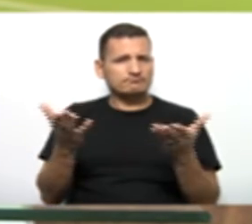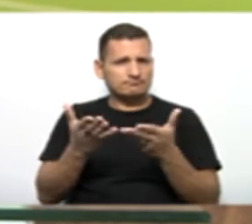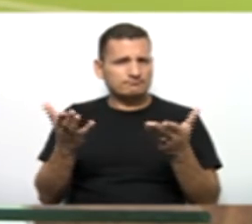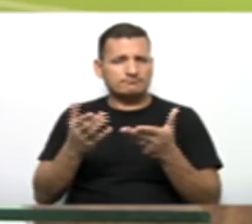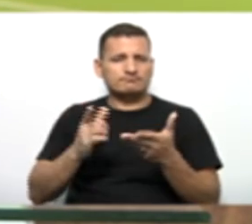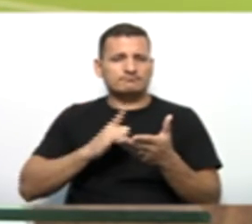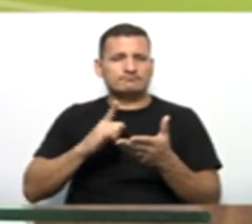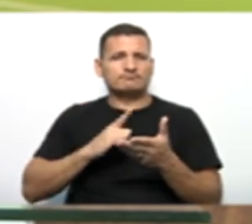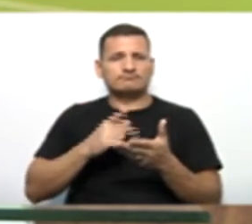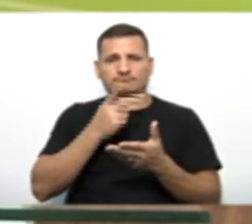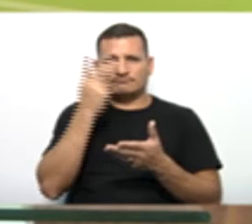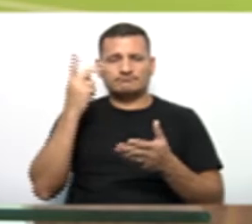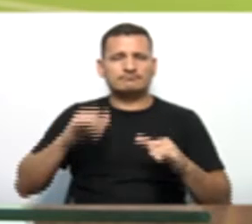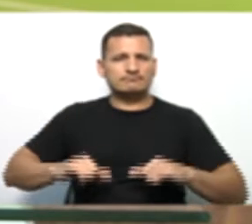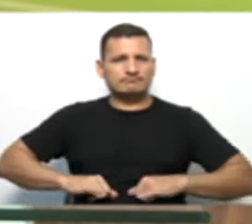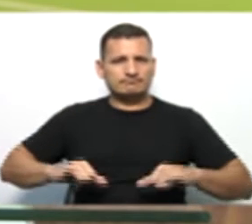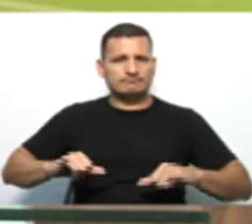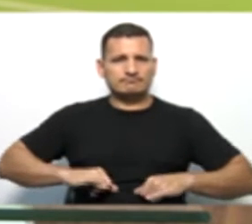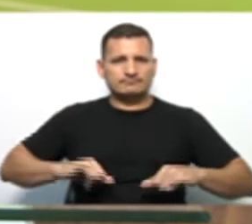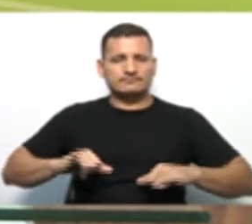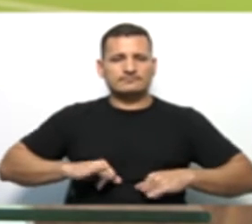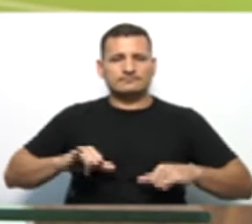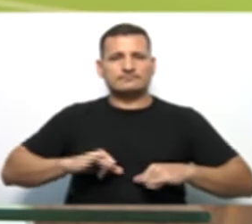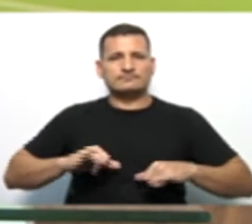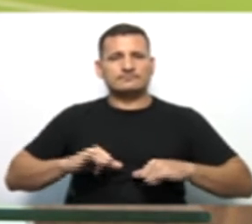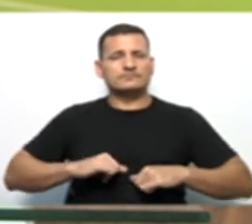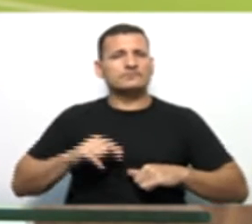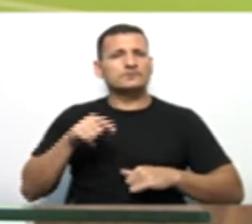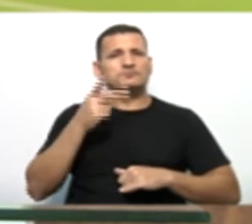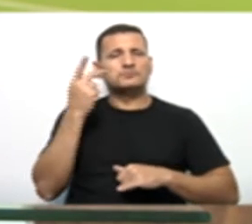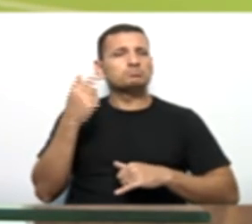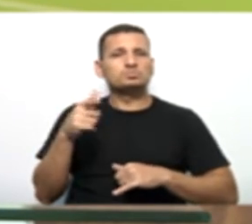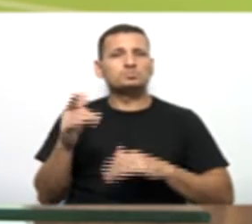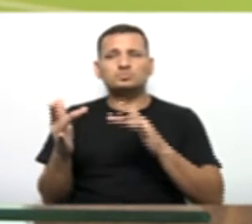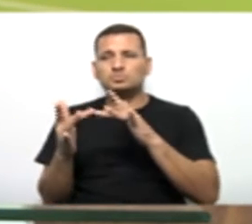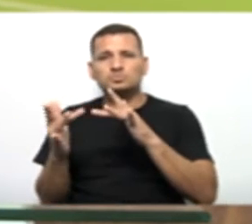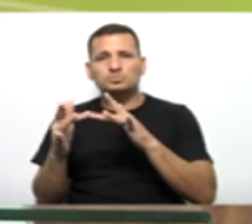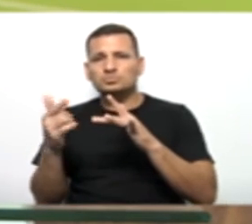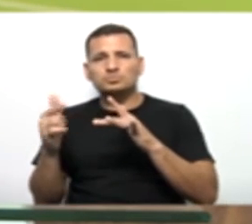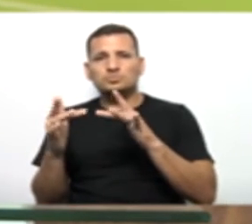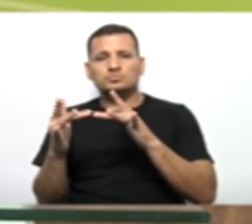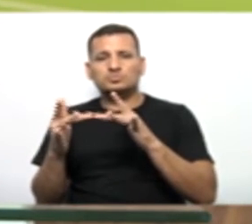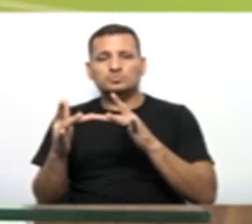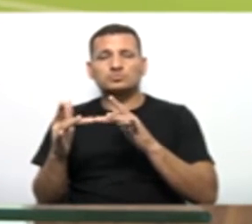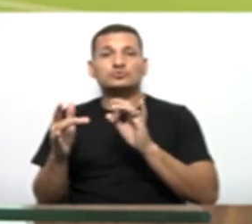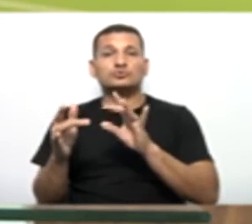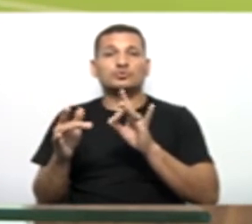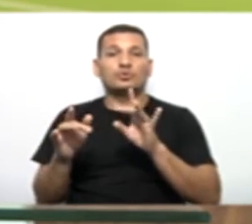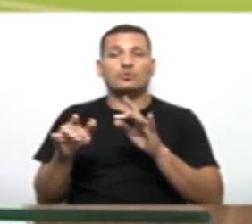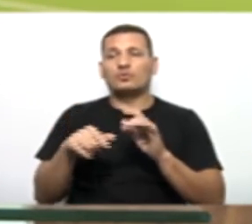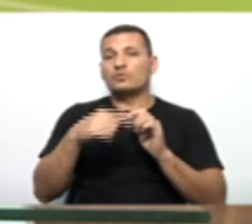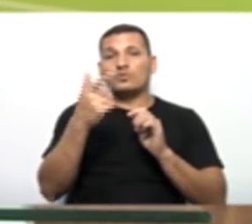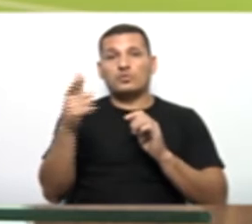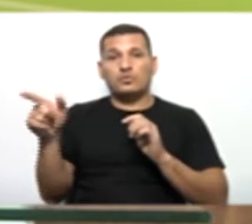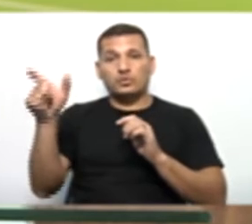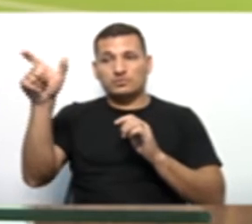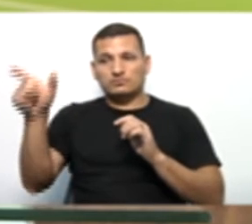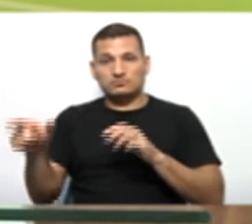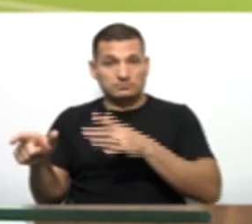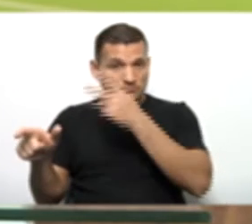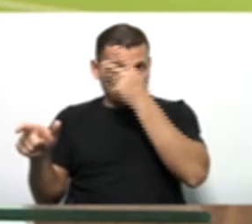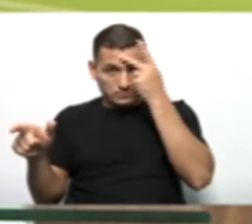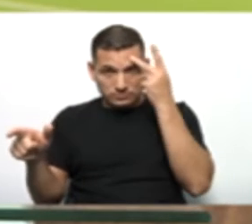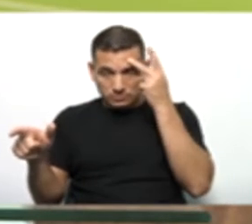sofrem consequências, pessoas que nem tiveram contato com o material, tiveram contato com pessoas que tiveram contato